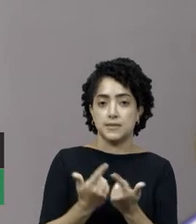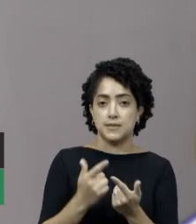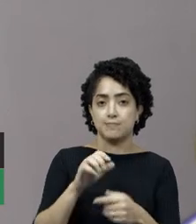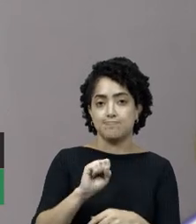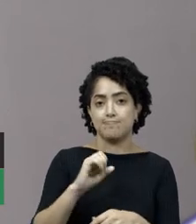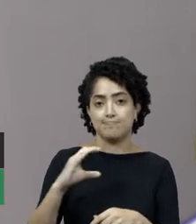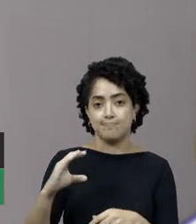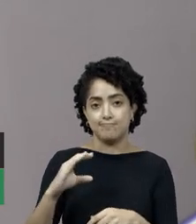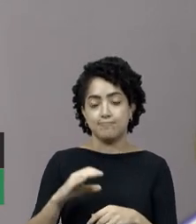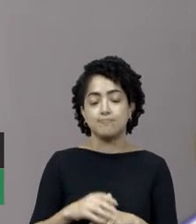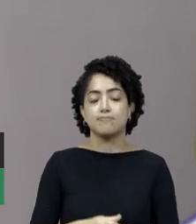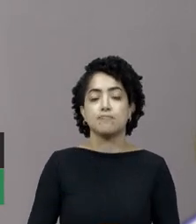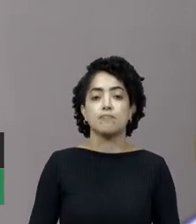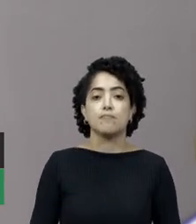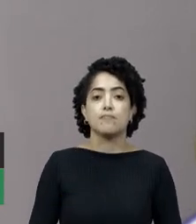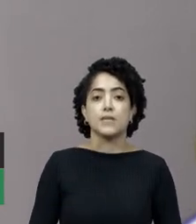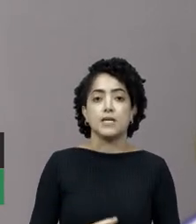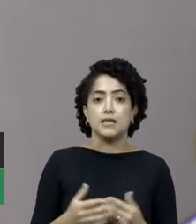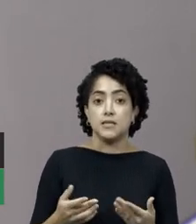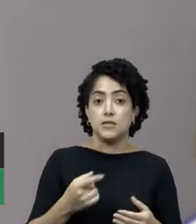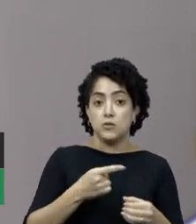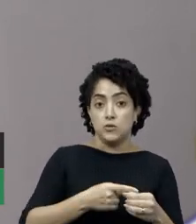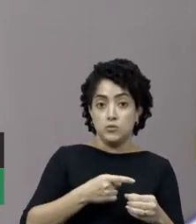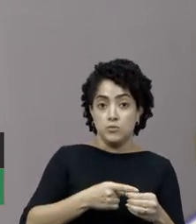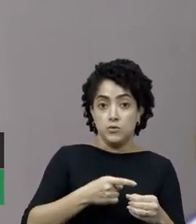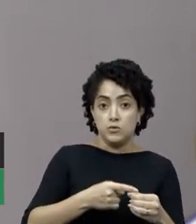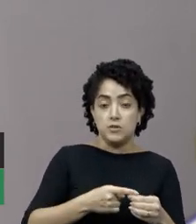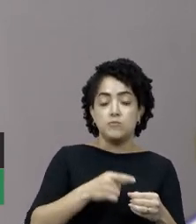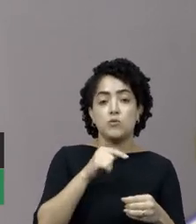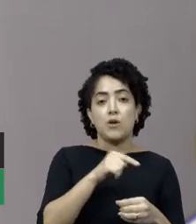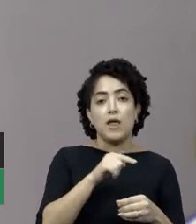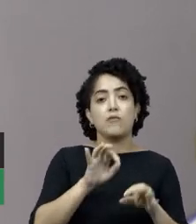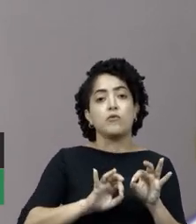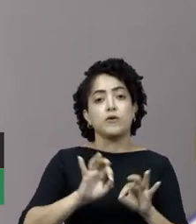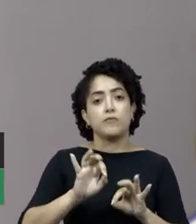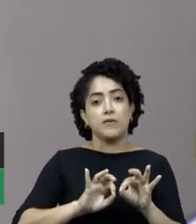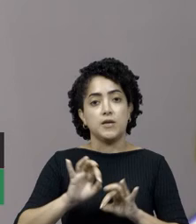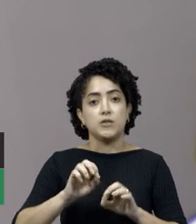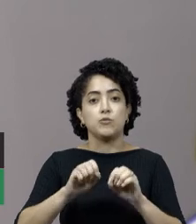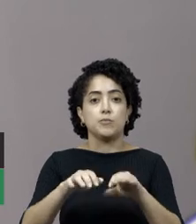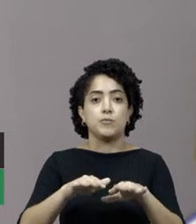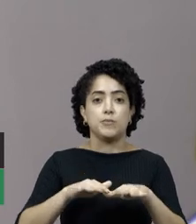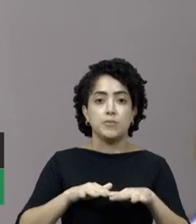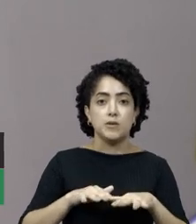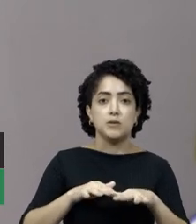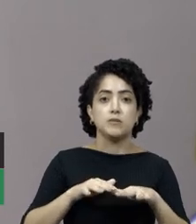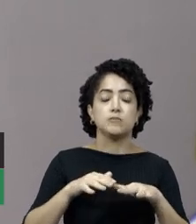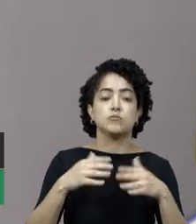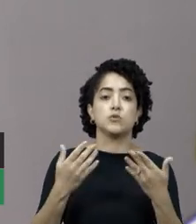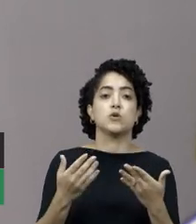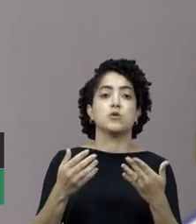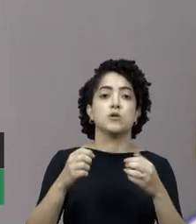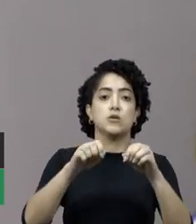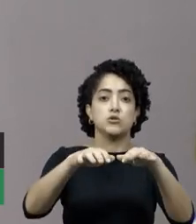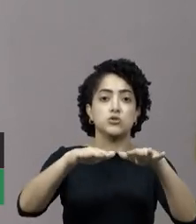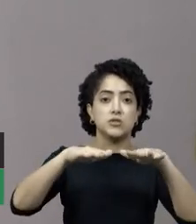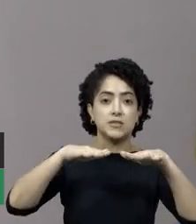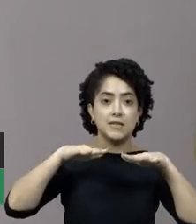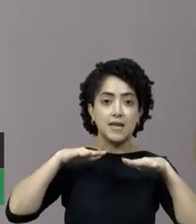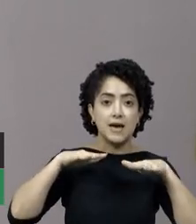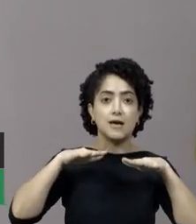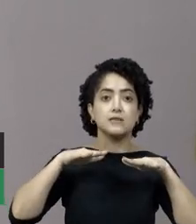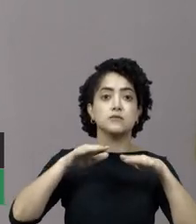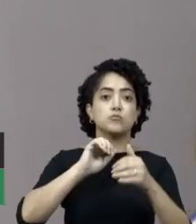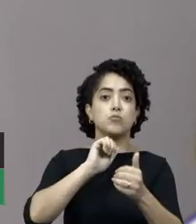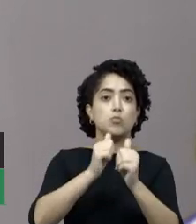Catarina, uma sessão solene no nosso município, onde foi feita esta sessão num ginásio de esporte do Colégio